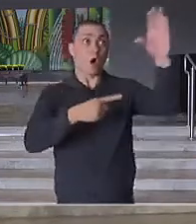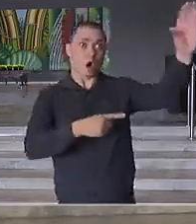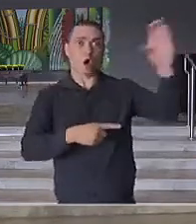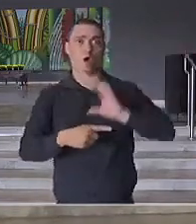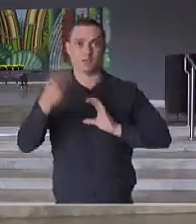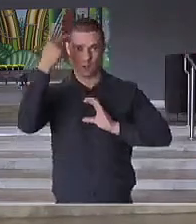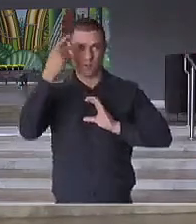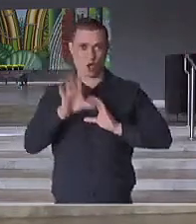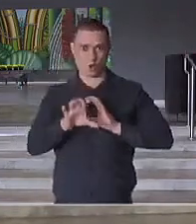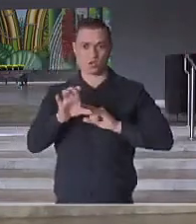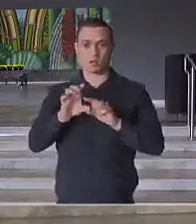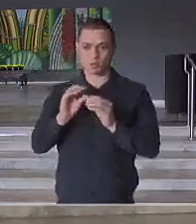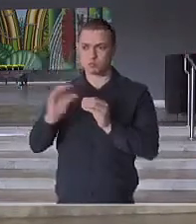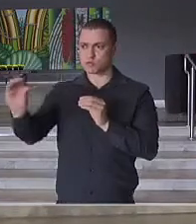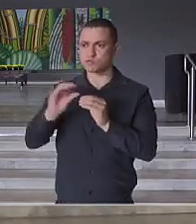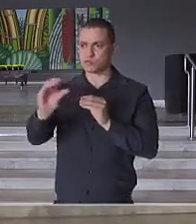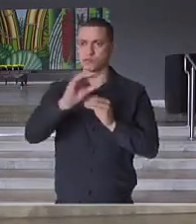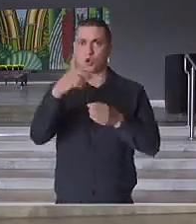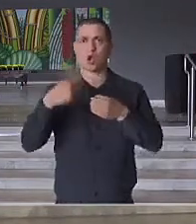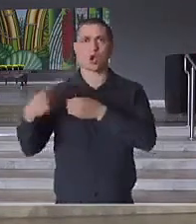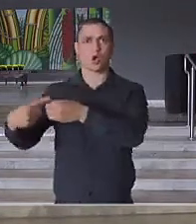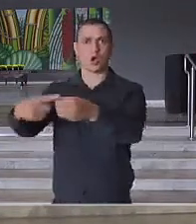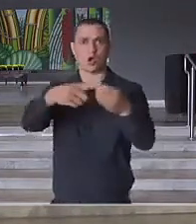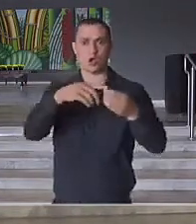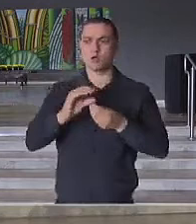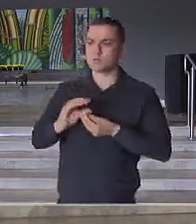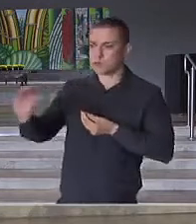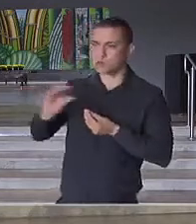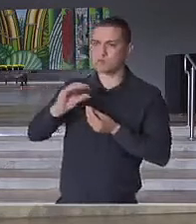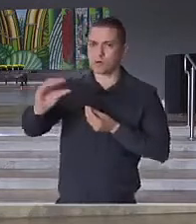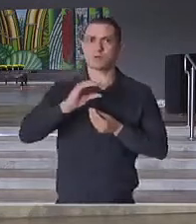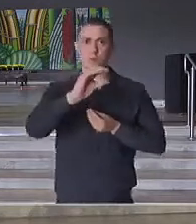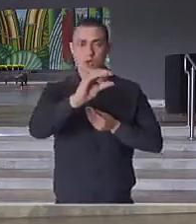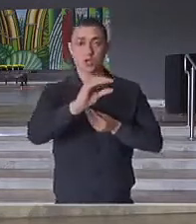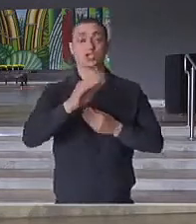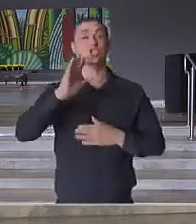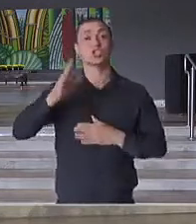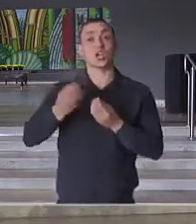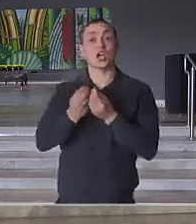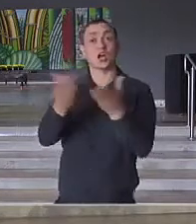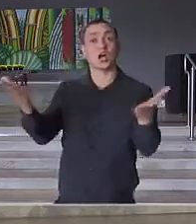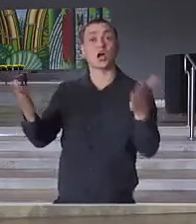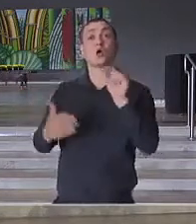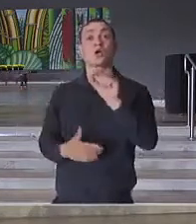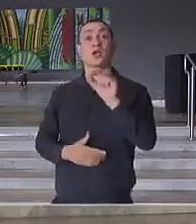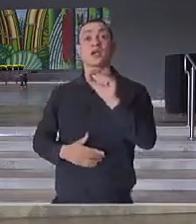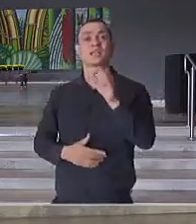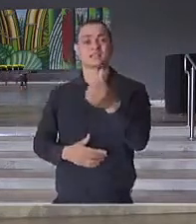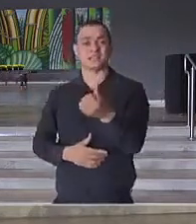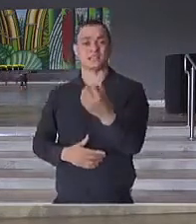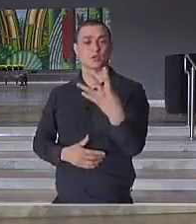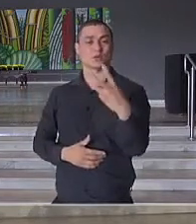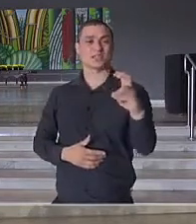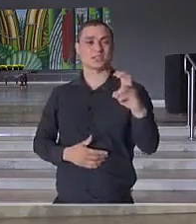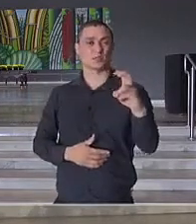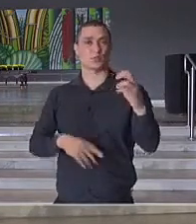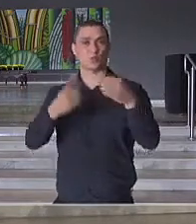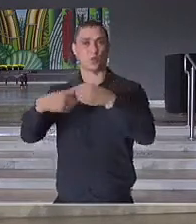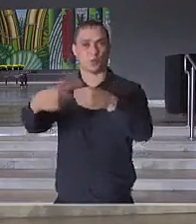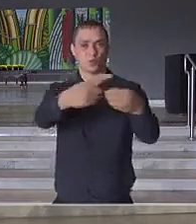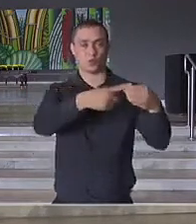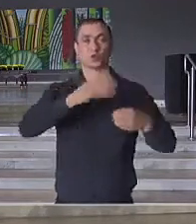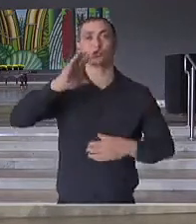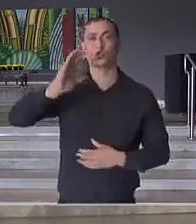e, claramente, guardou as suas doses e distribuiu para os 645